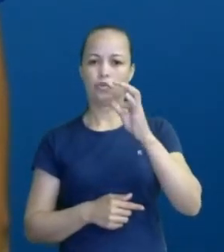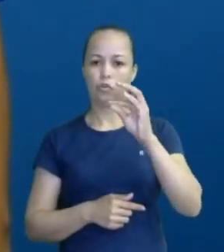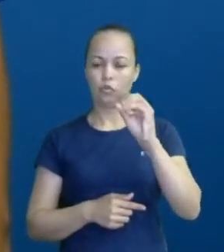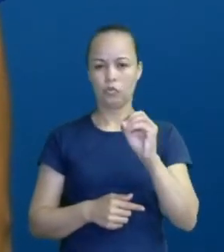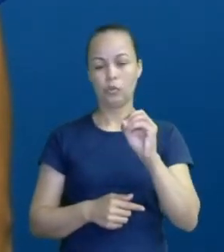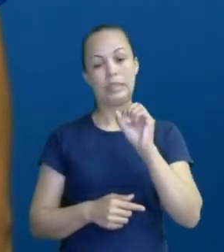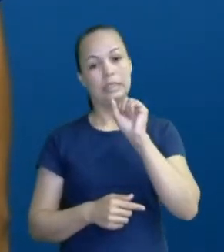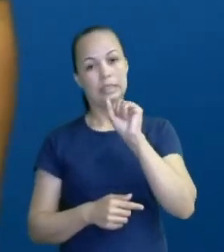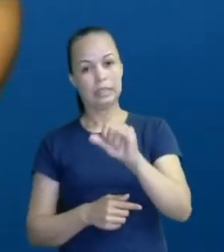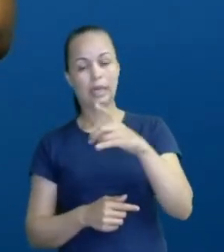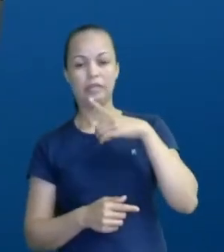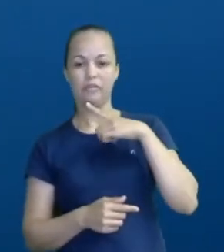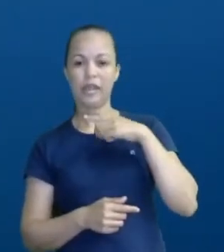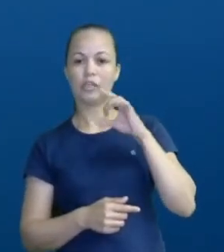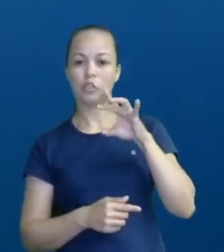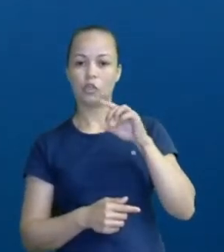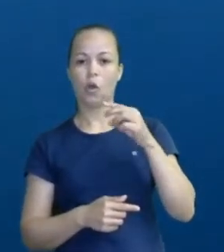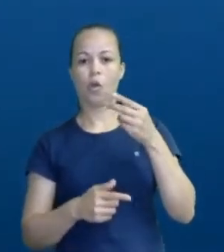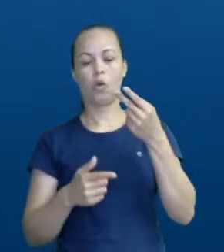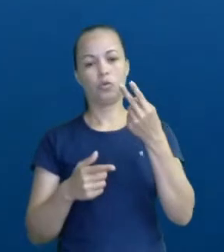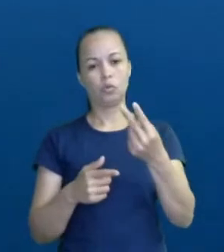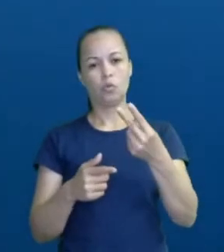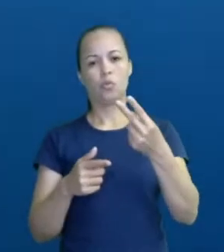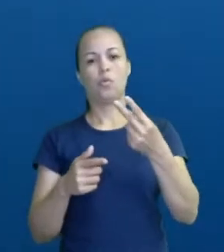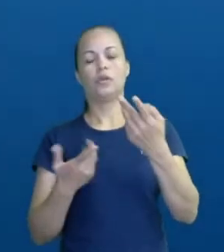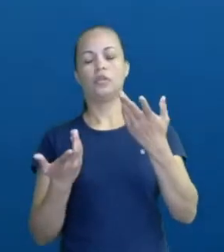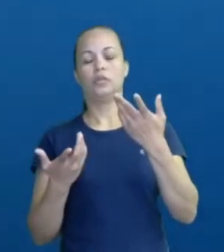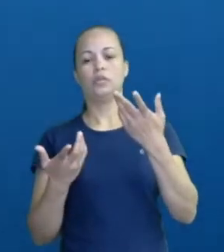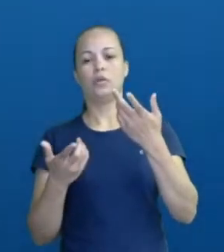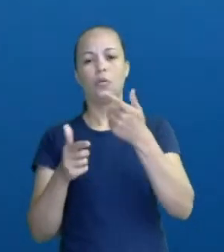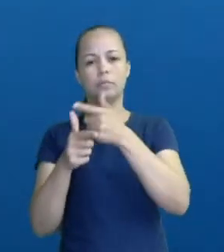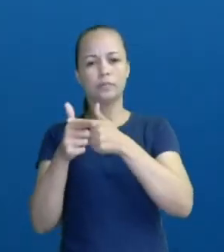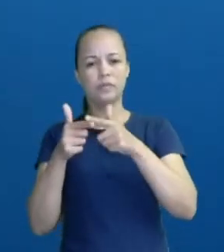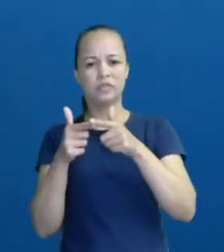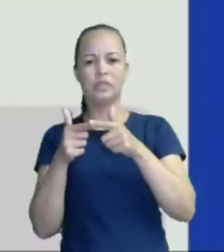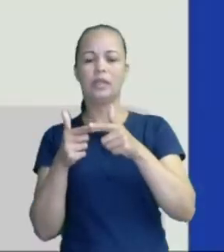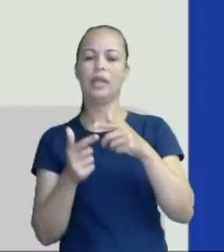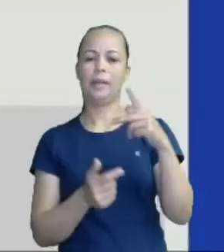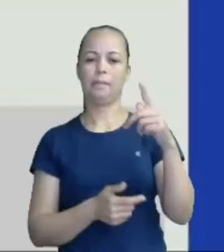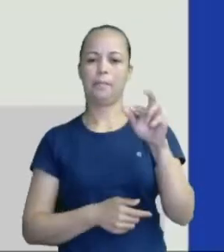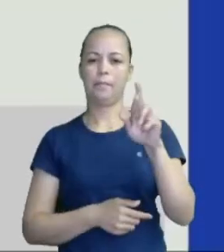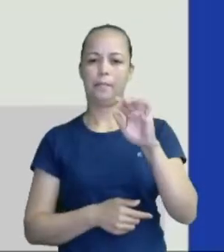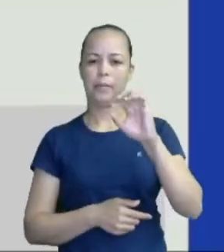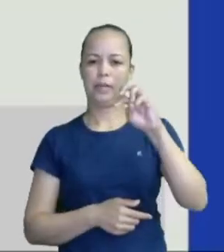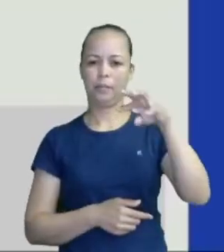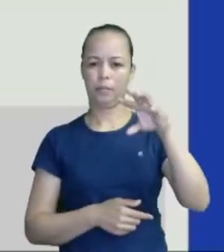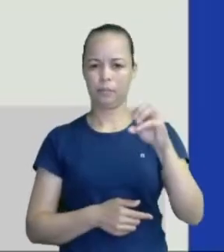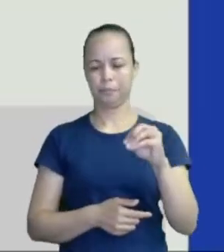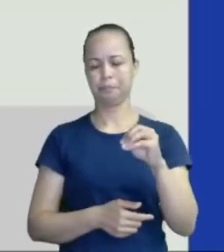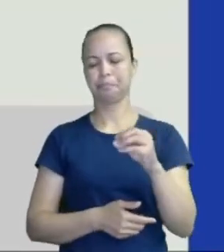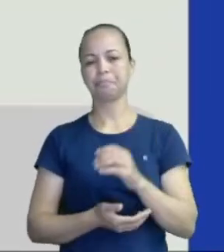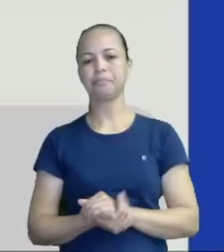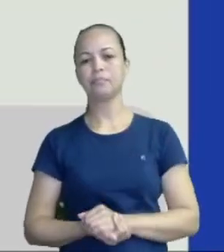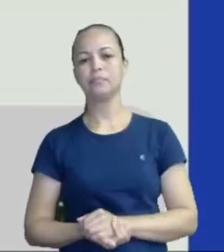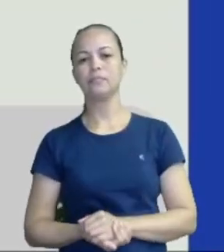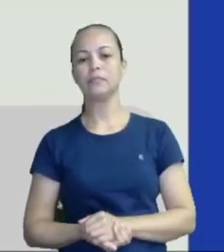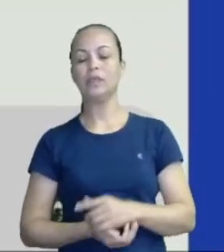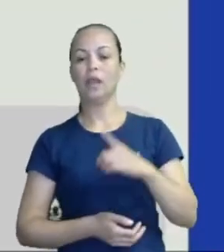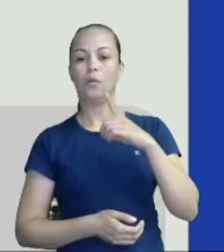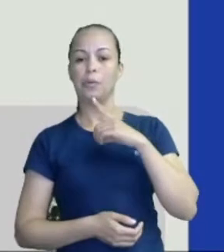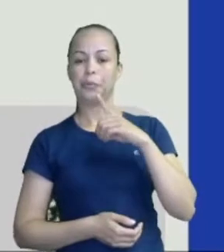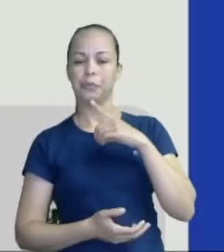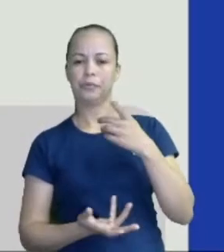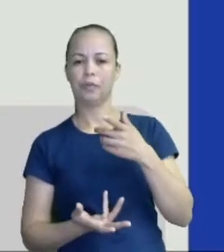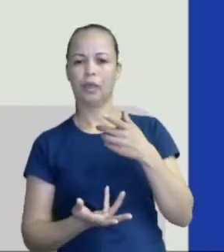ele é um número primo, certo? Vamos lá, vamos para o exemplo. Então, eu tenho aqui, ó, os